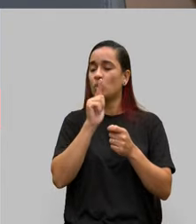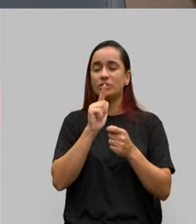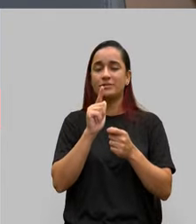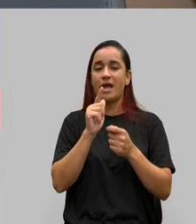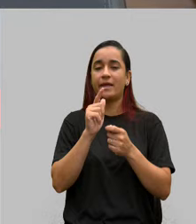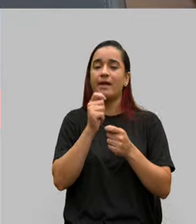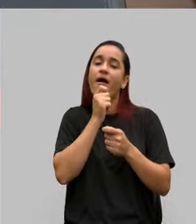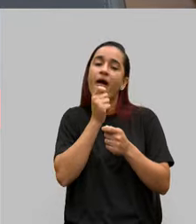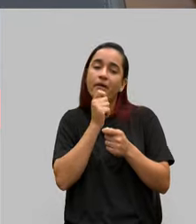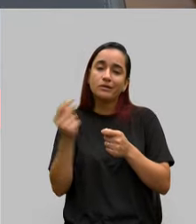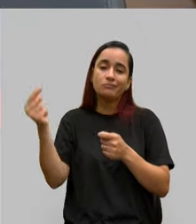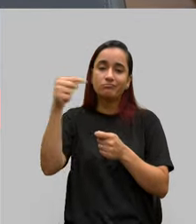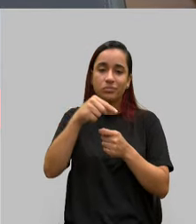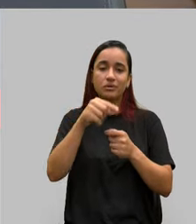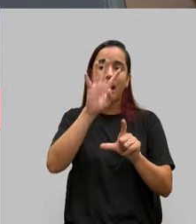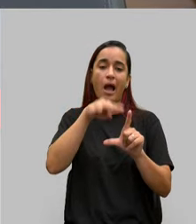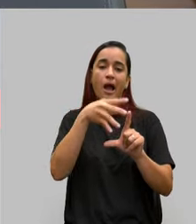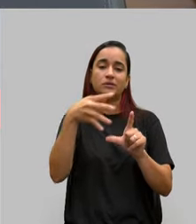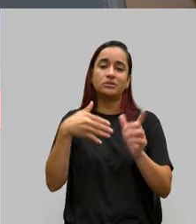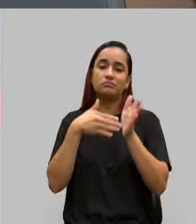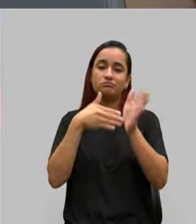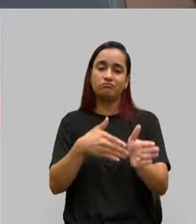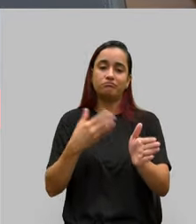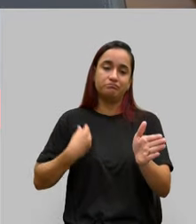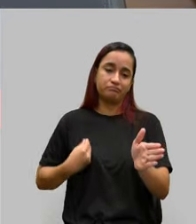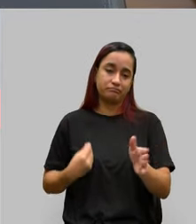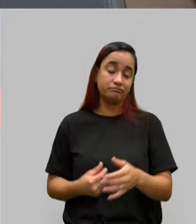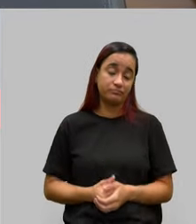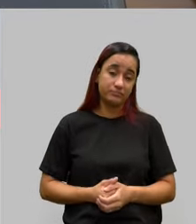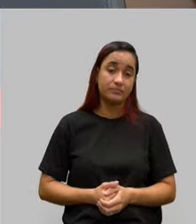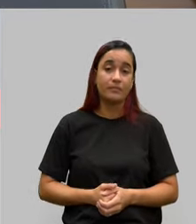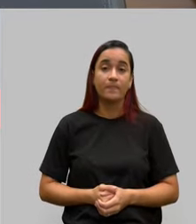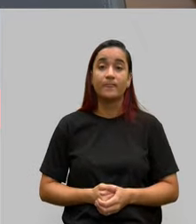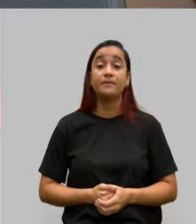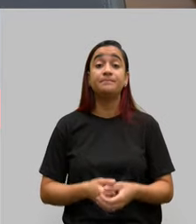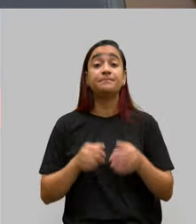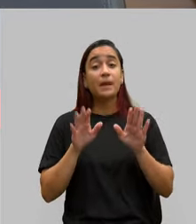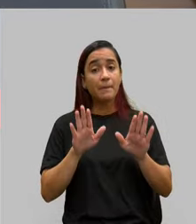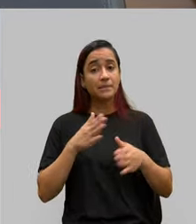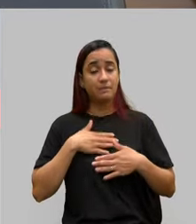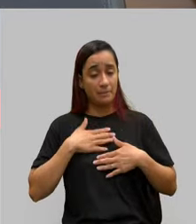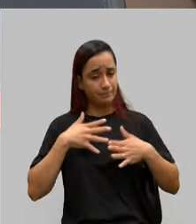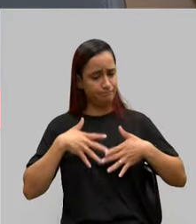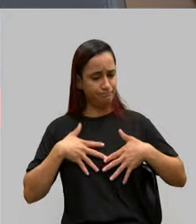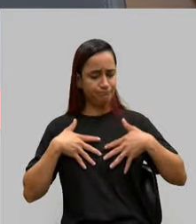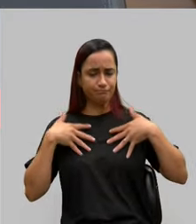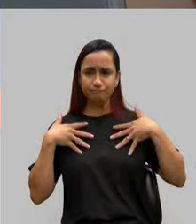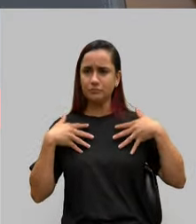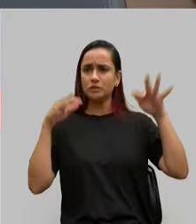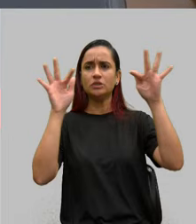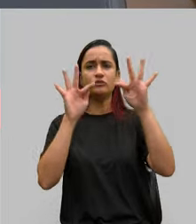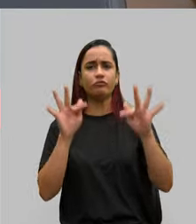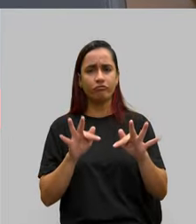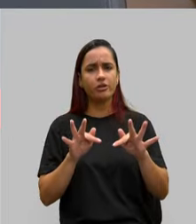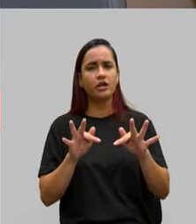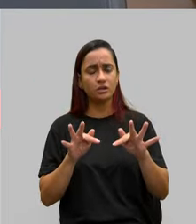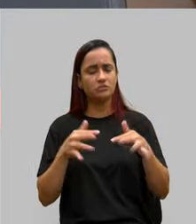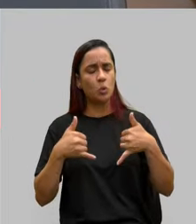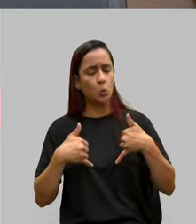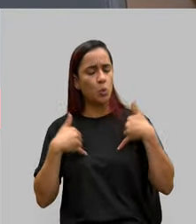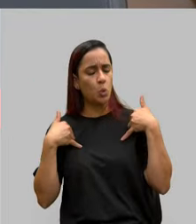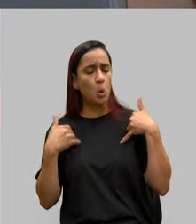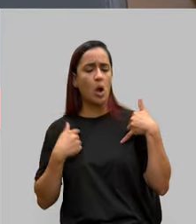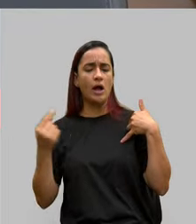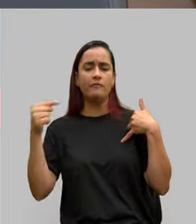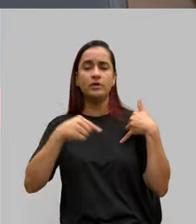cumprir toda a sua agenda eh mas para mim é uma felicidade e uma honra estar aqui